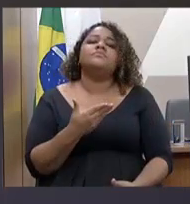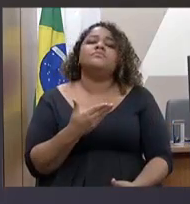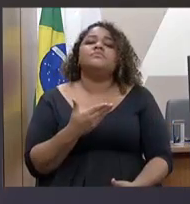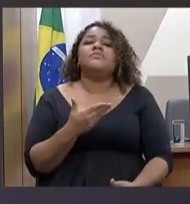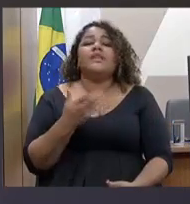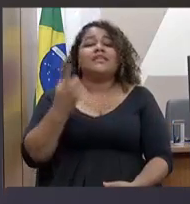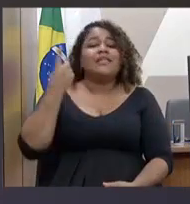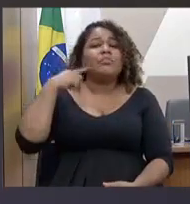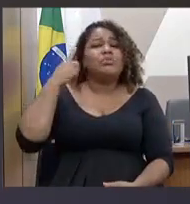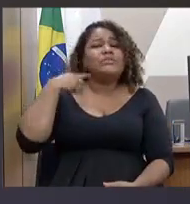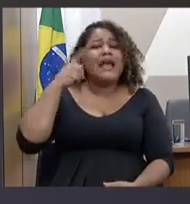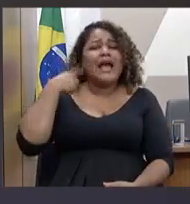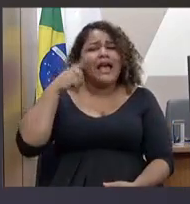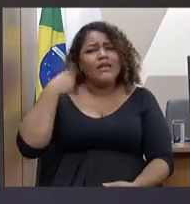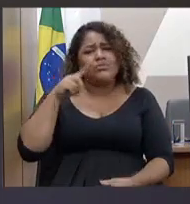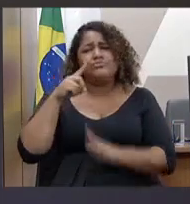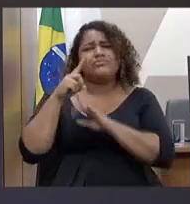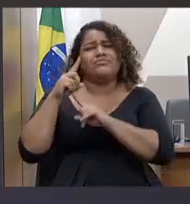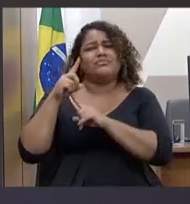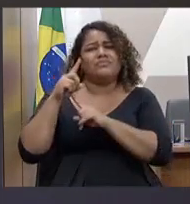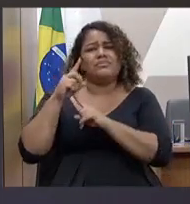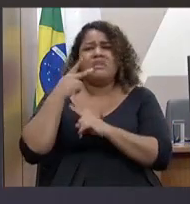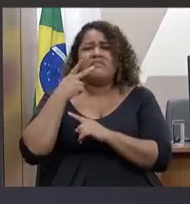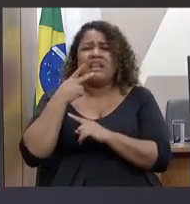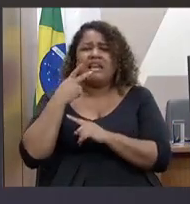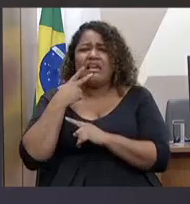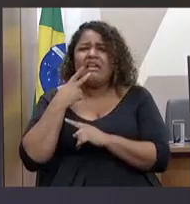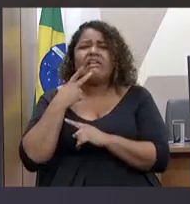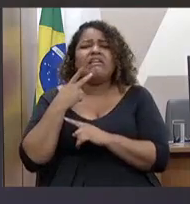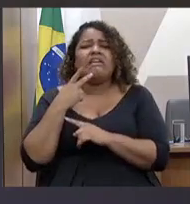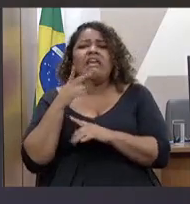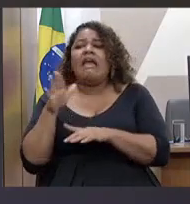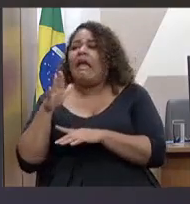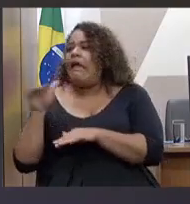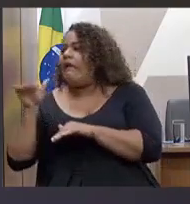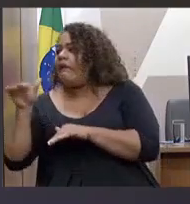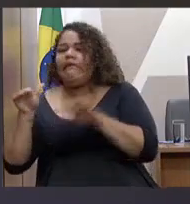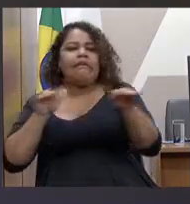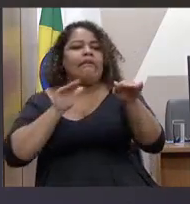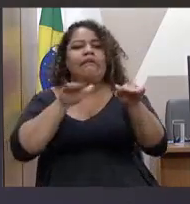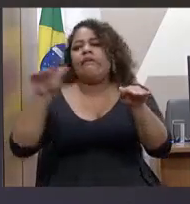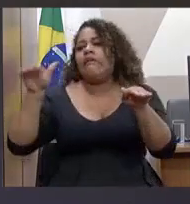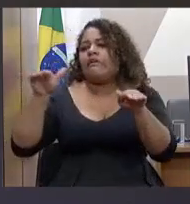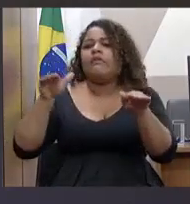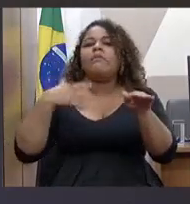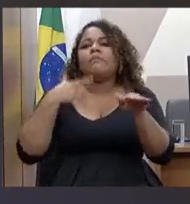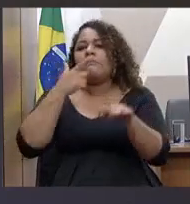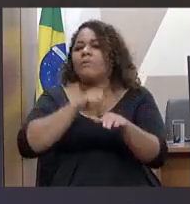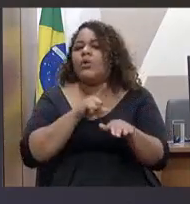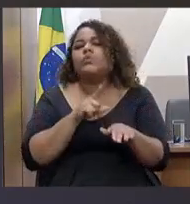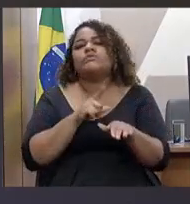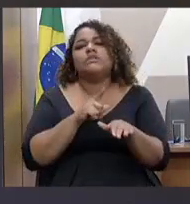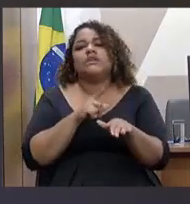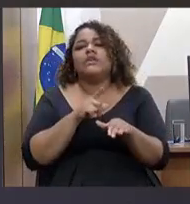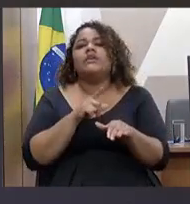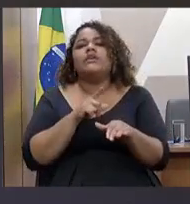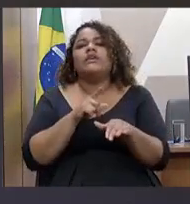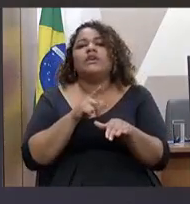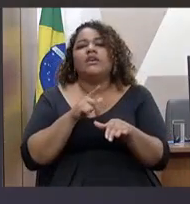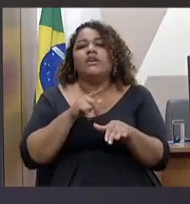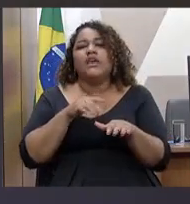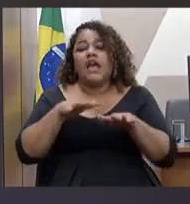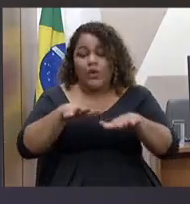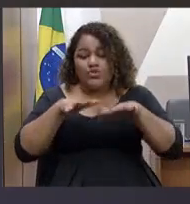Deputado aqui que vai mover aí dentro aí para que impede essa essa audiência